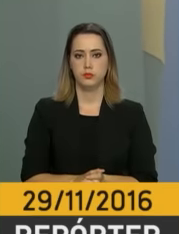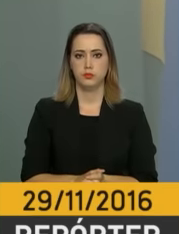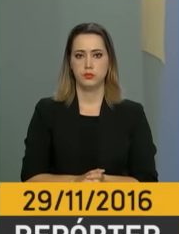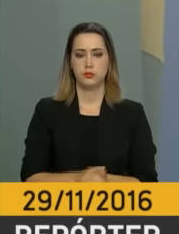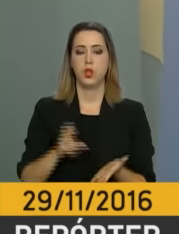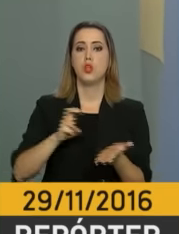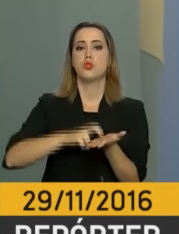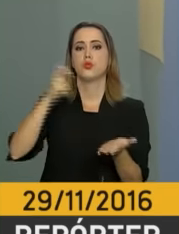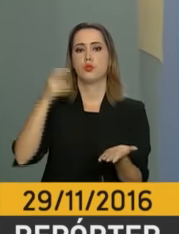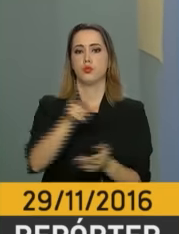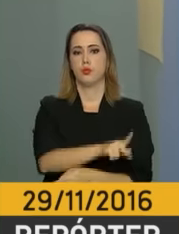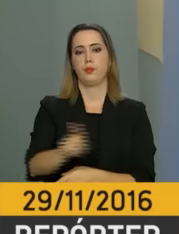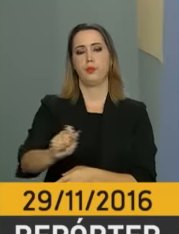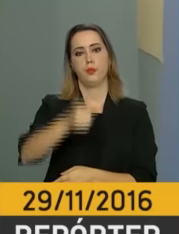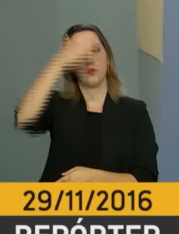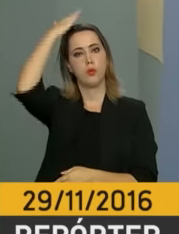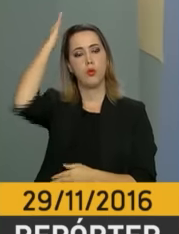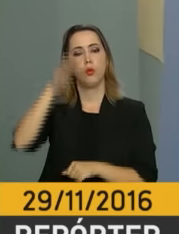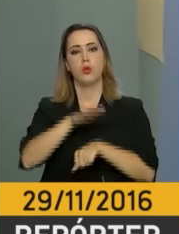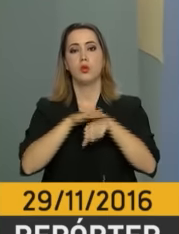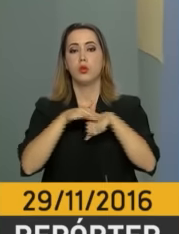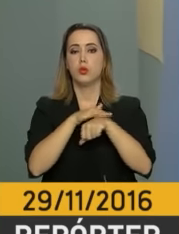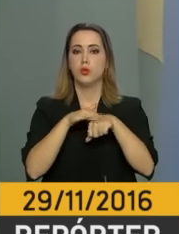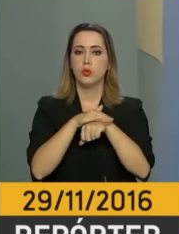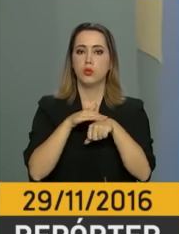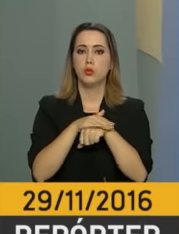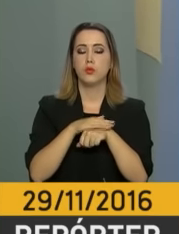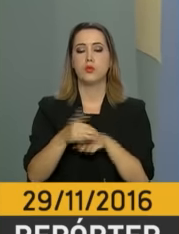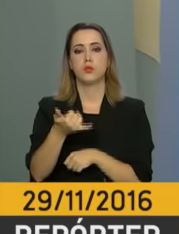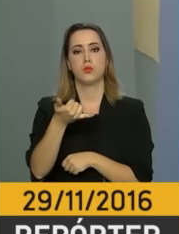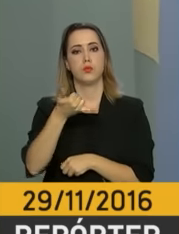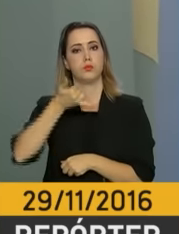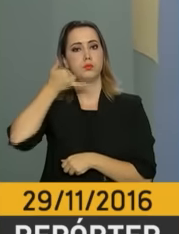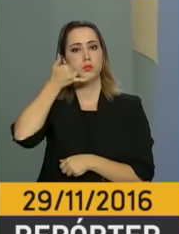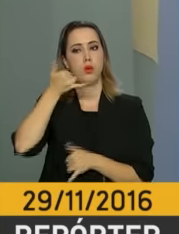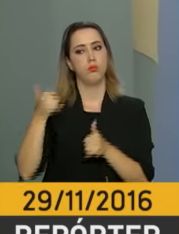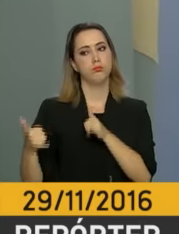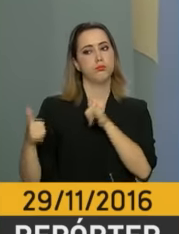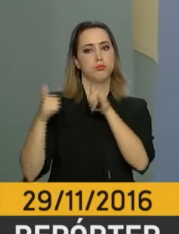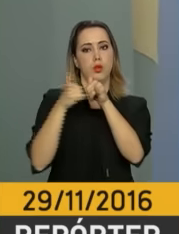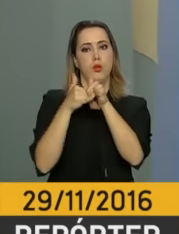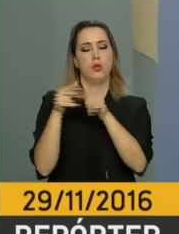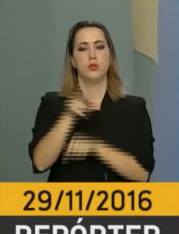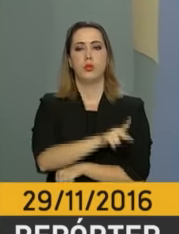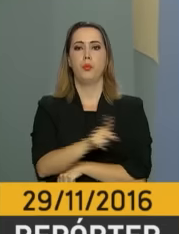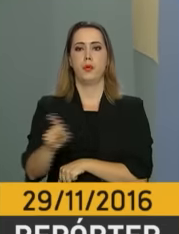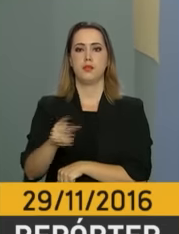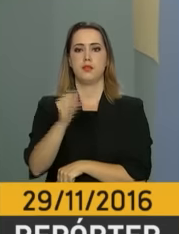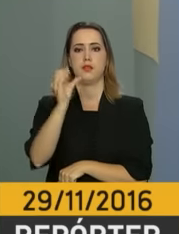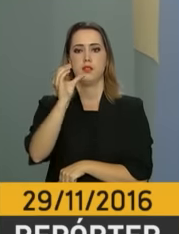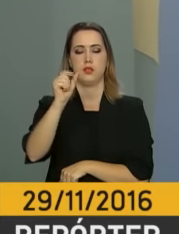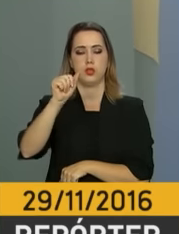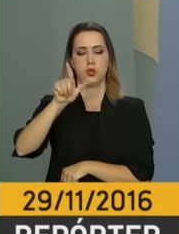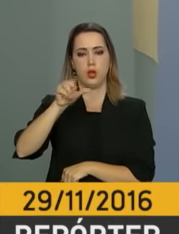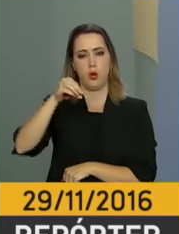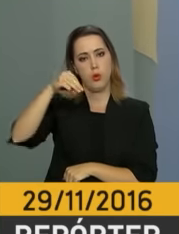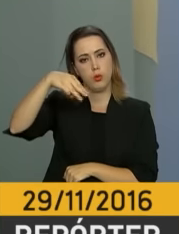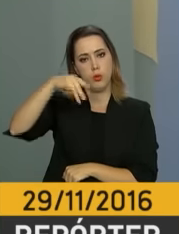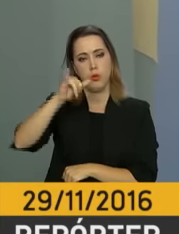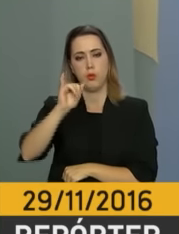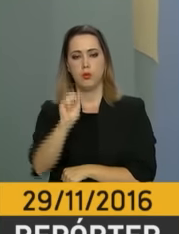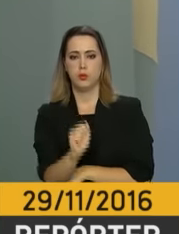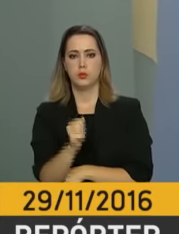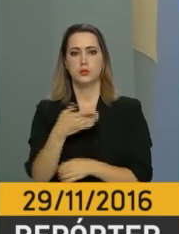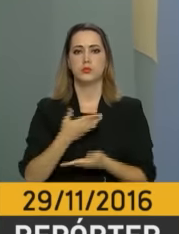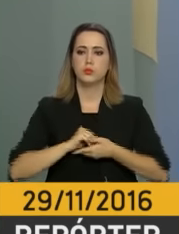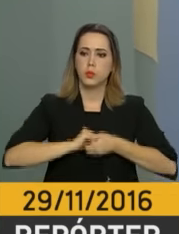Nesta manhã, o presidente da República conversou pelo telefone com o presidente Juan Manuel Santos, da Colômbia, que transmitiu a